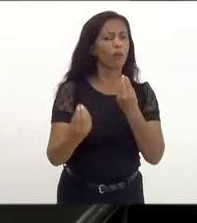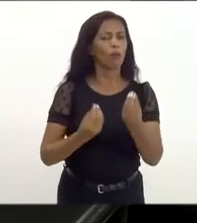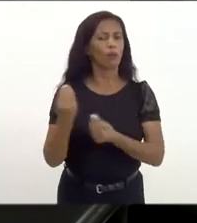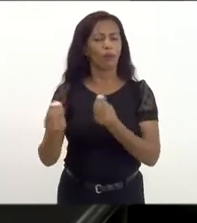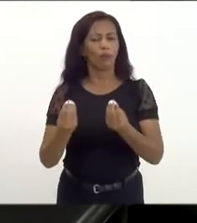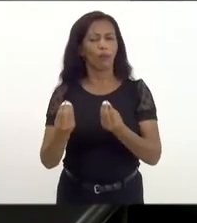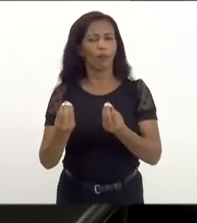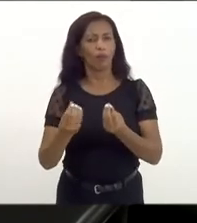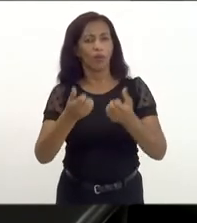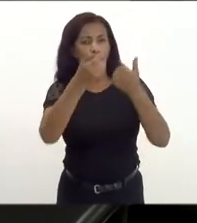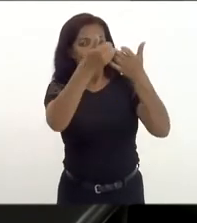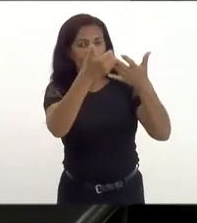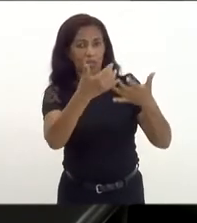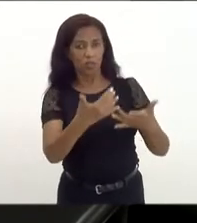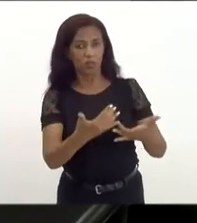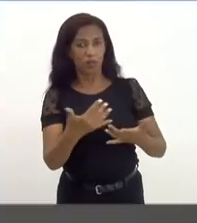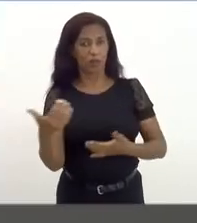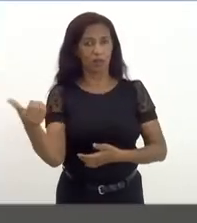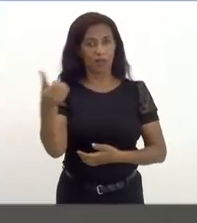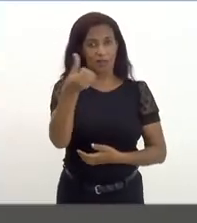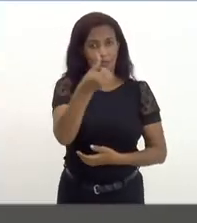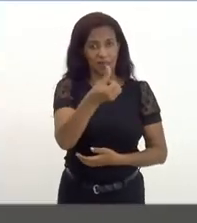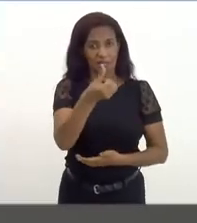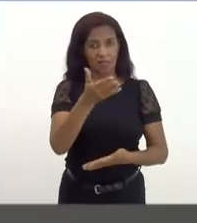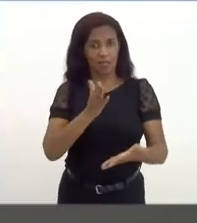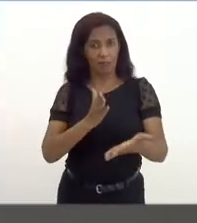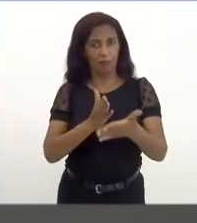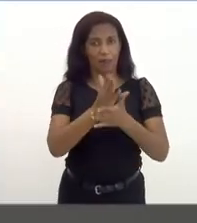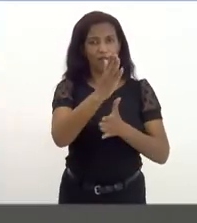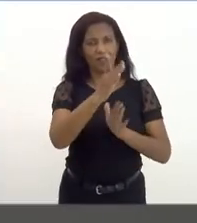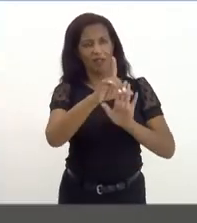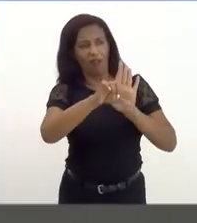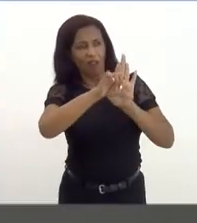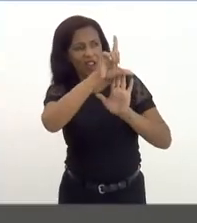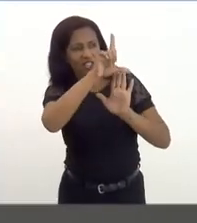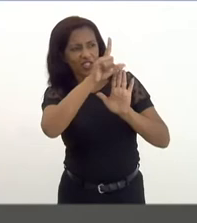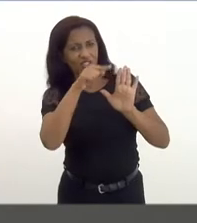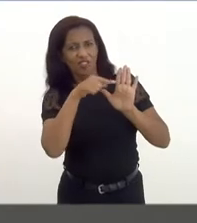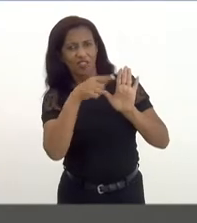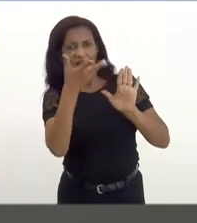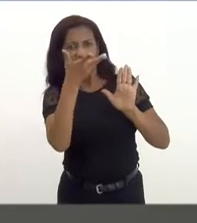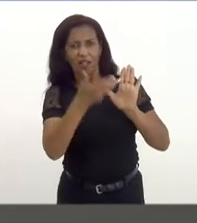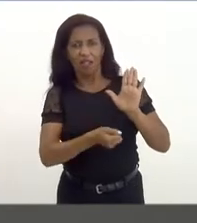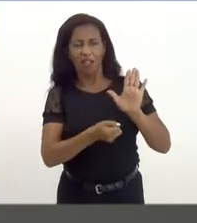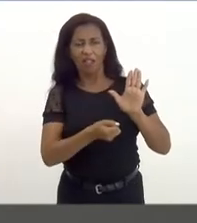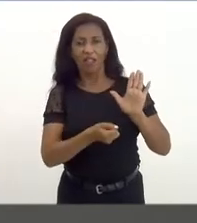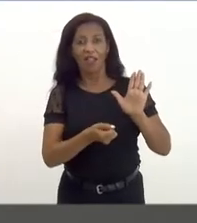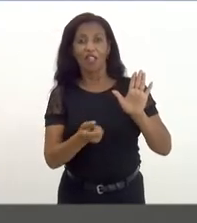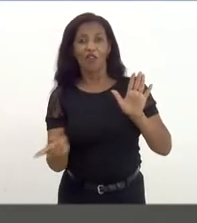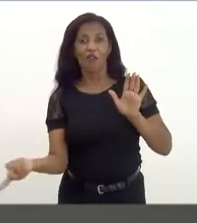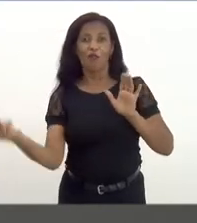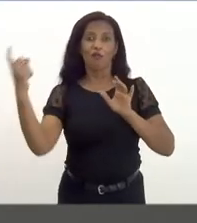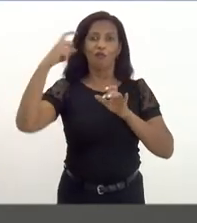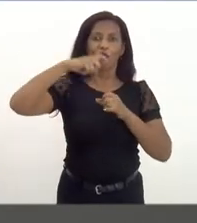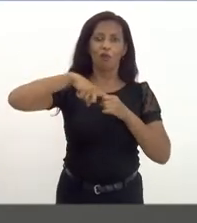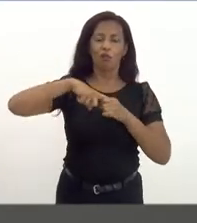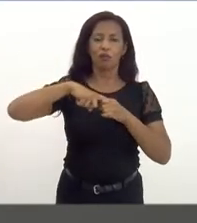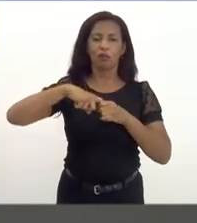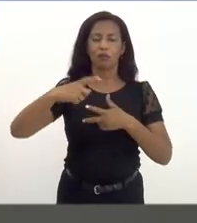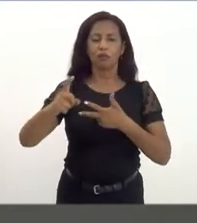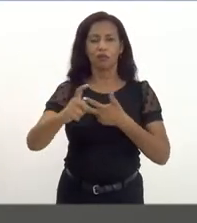o d-fine uma fase seis e aprovação Legislativa é isso Volta para o Executivo